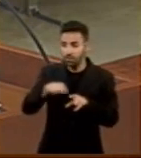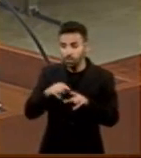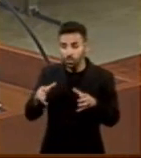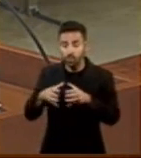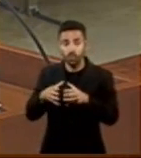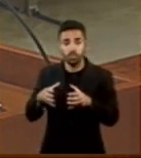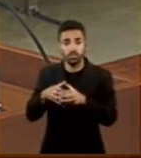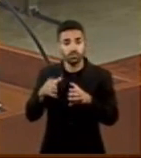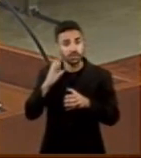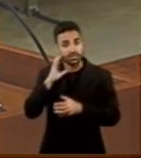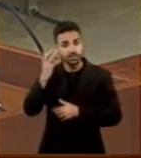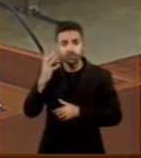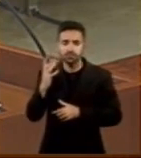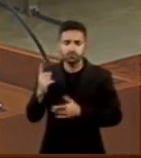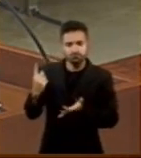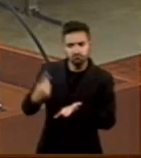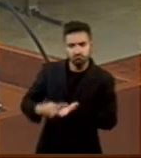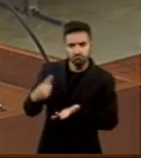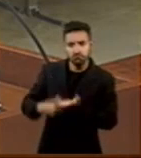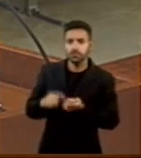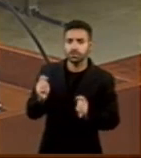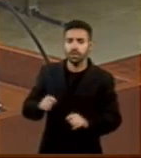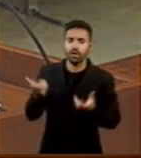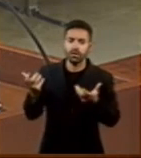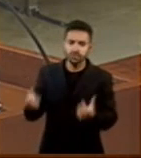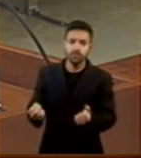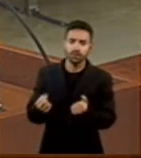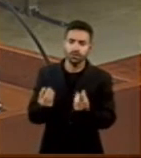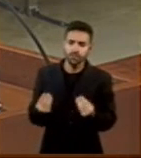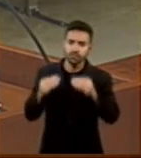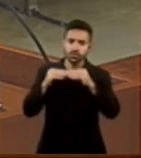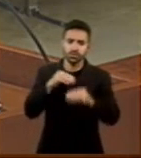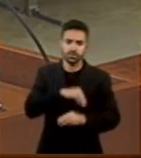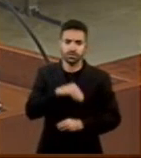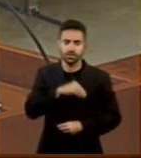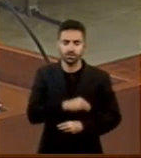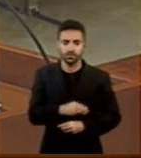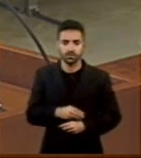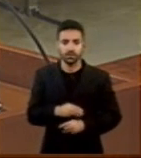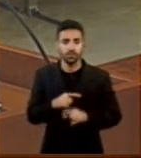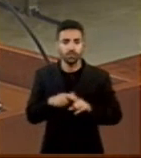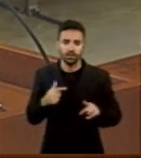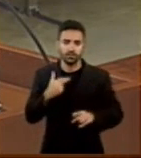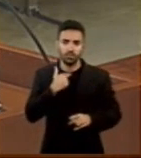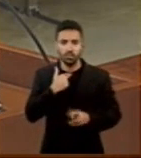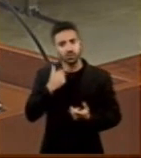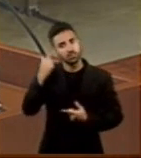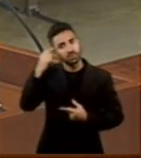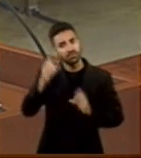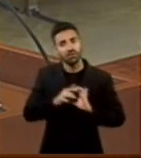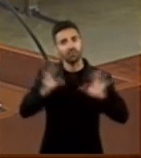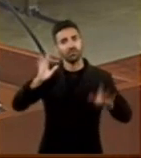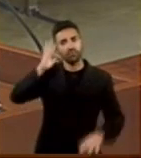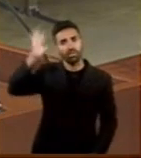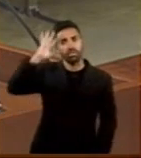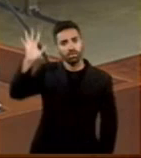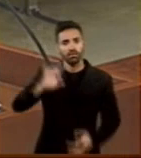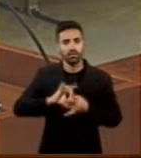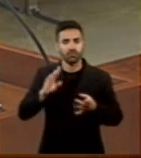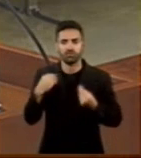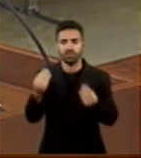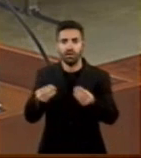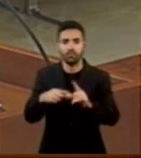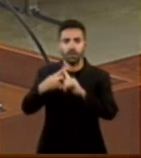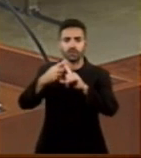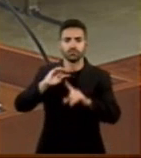é totalmente possível que se reconheça determinado adicional, mas não de forma abstrata. Então,